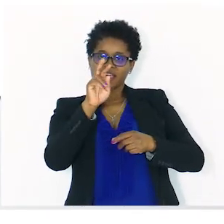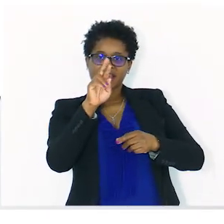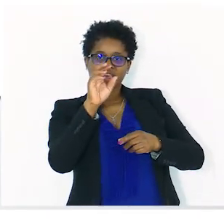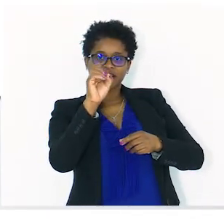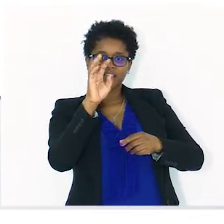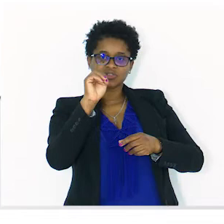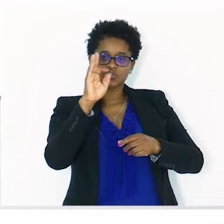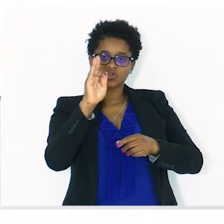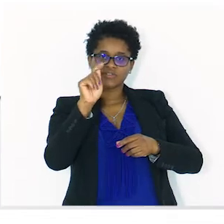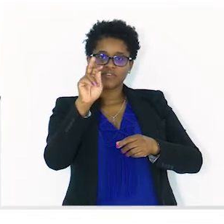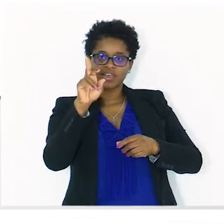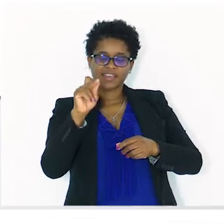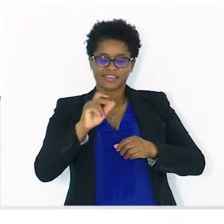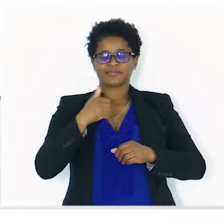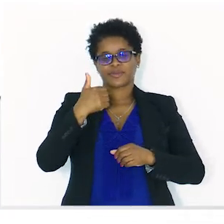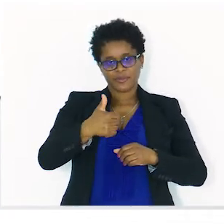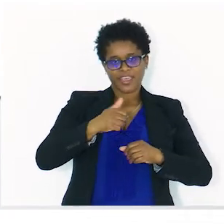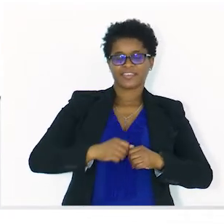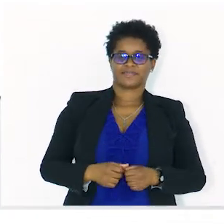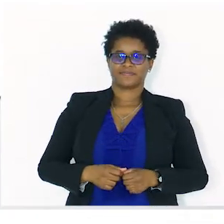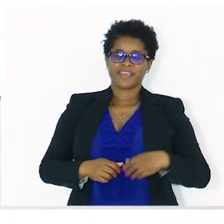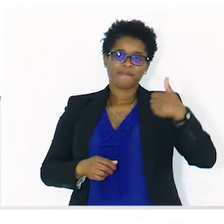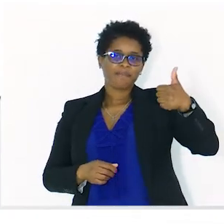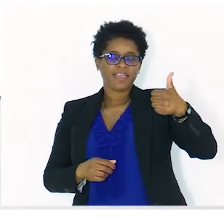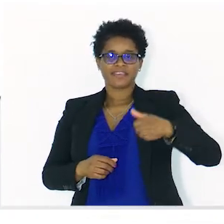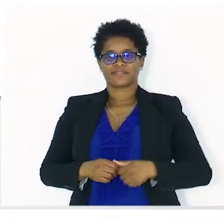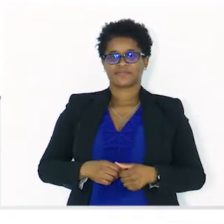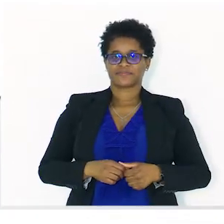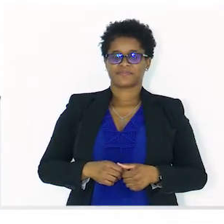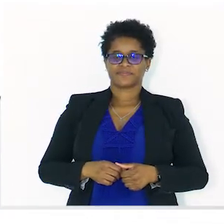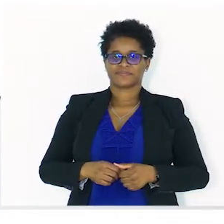Exosfera. Muito bem. B,